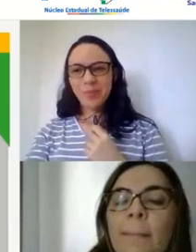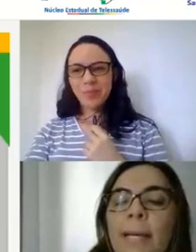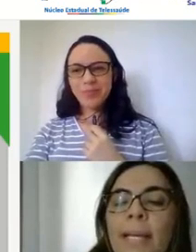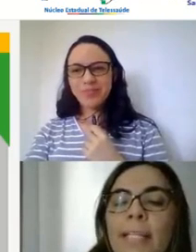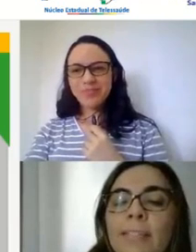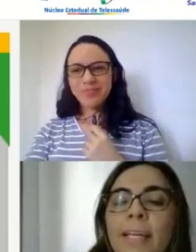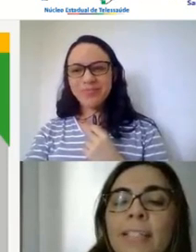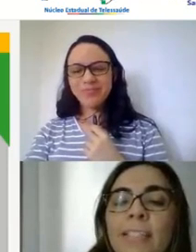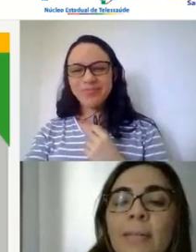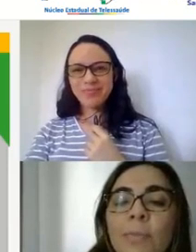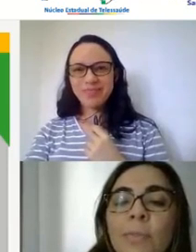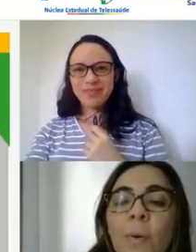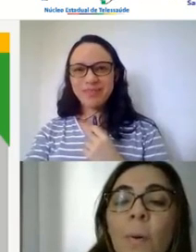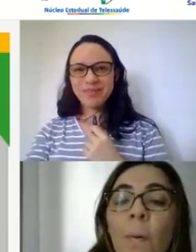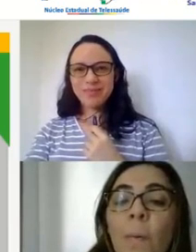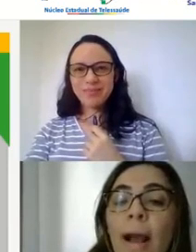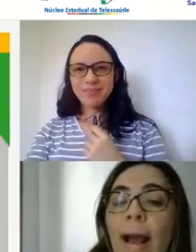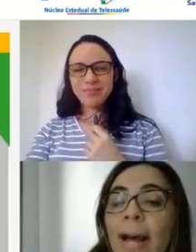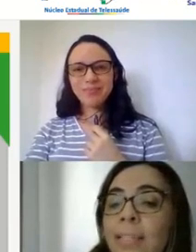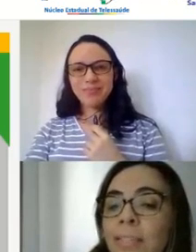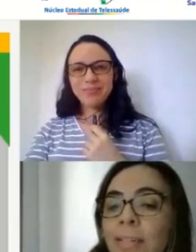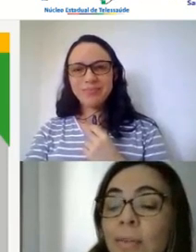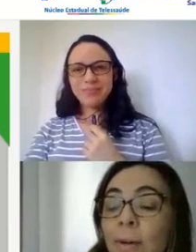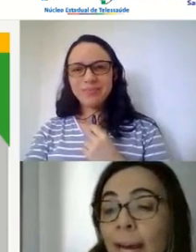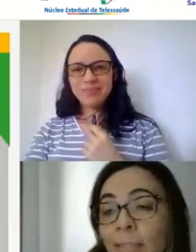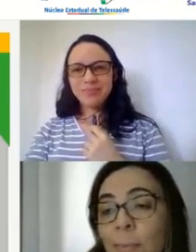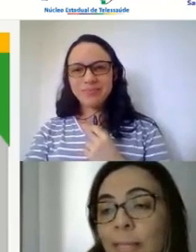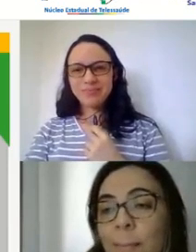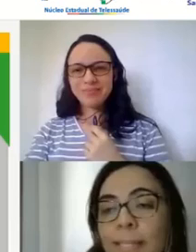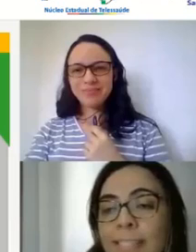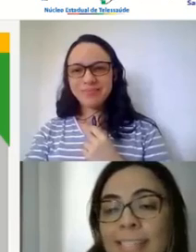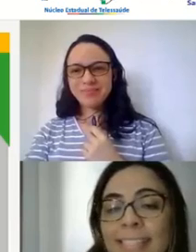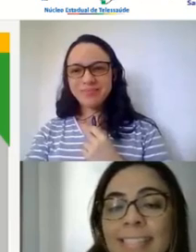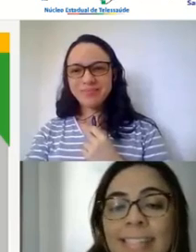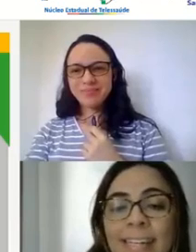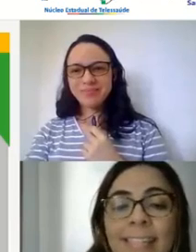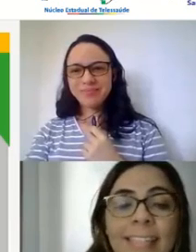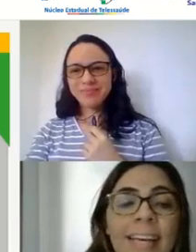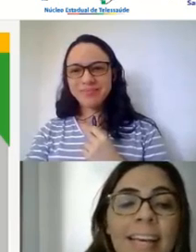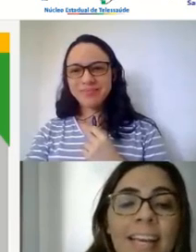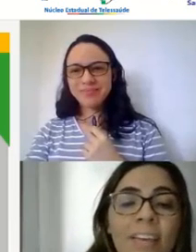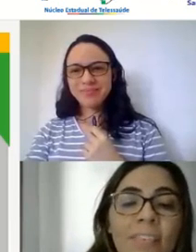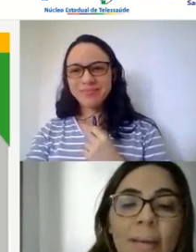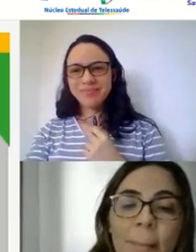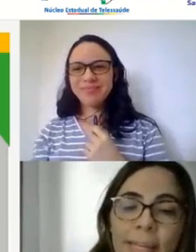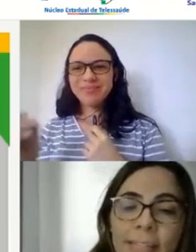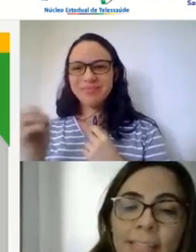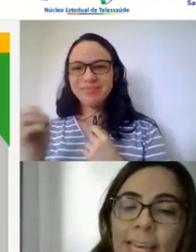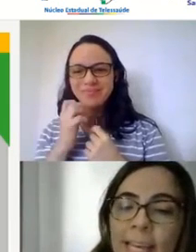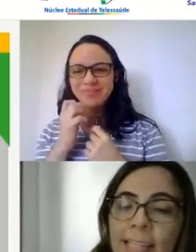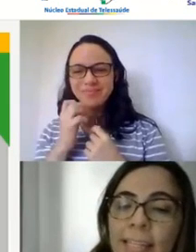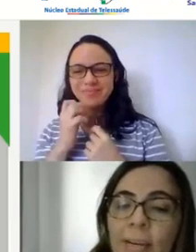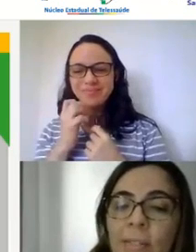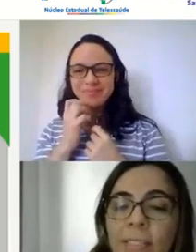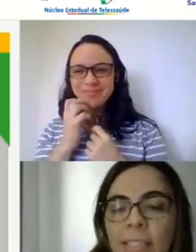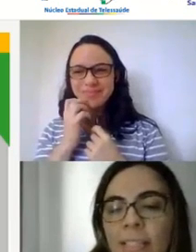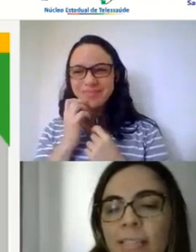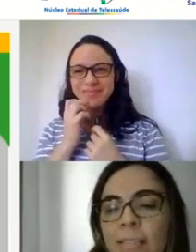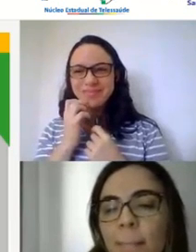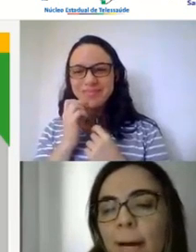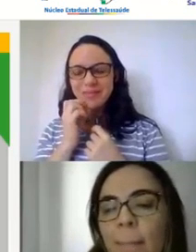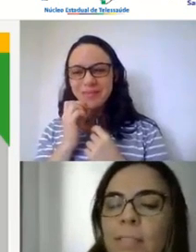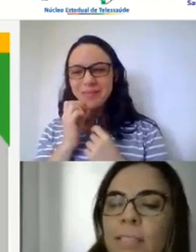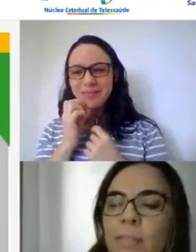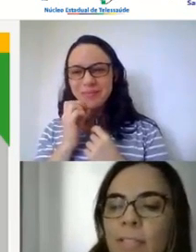estas rádios são raros pela cidade sem a rosa do